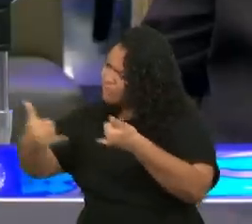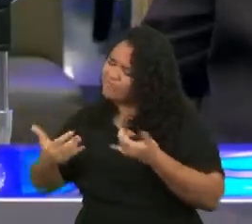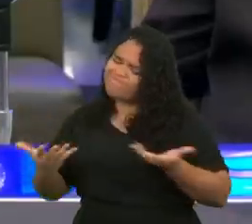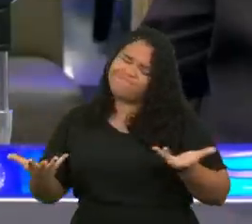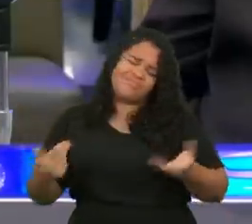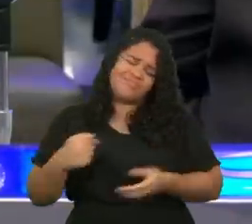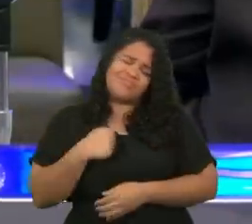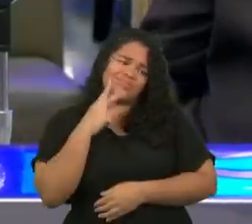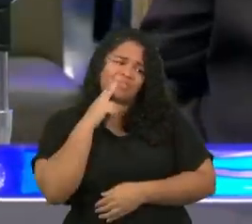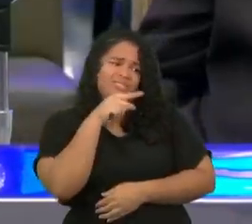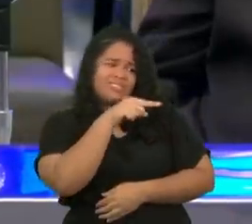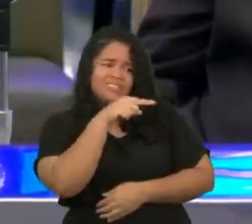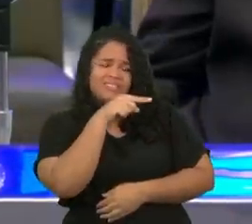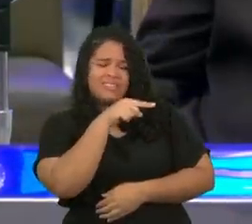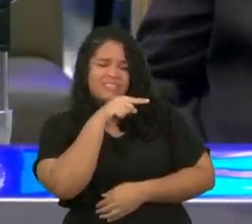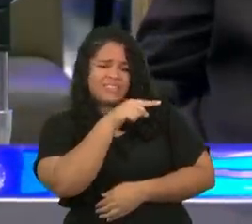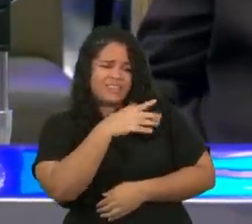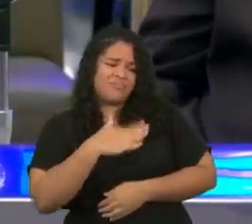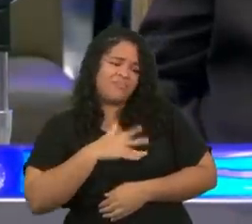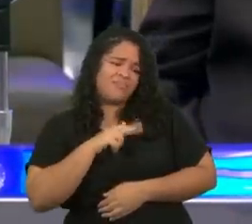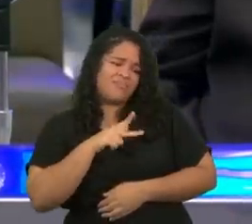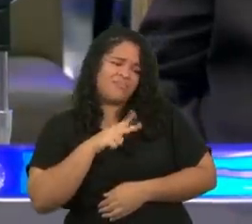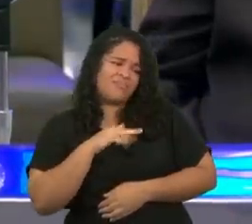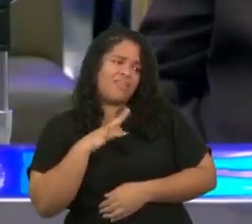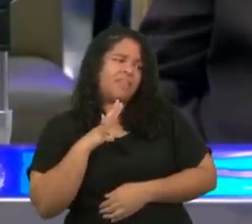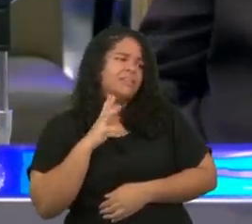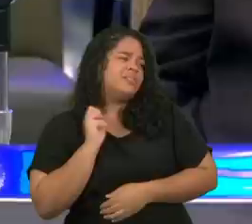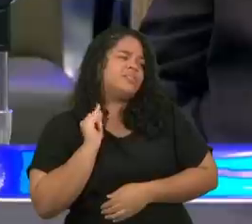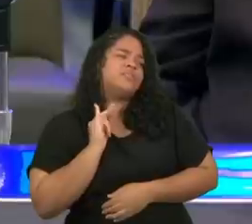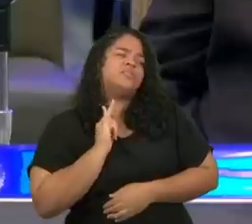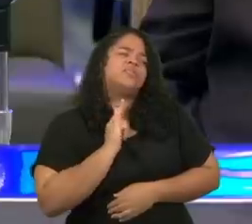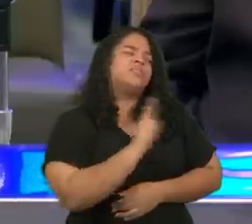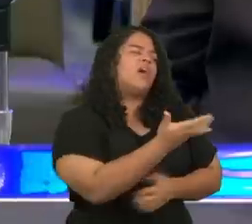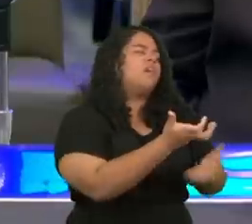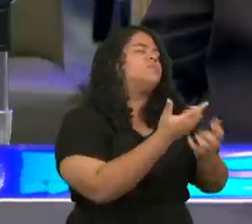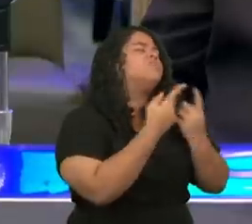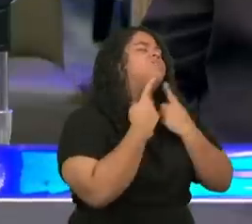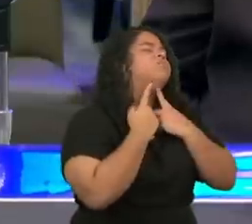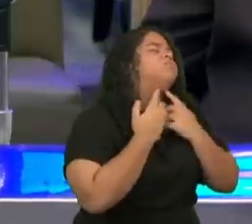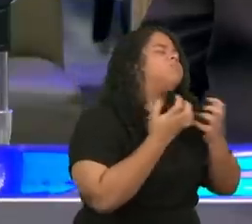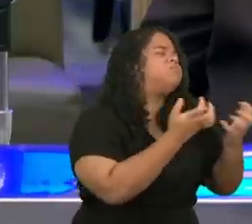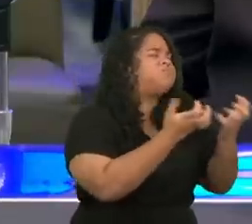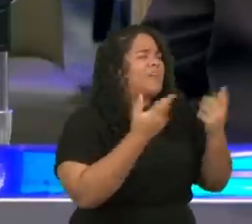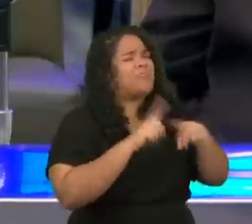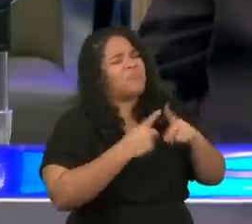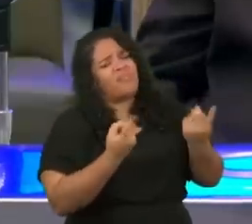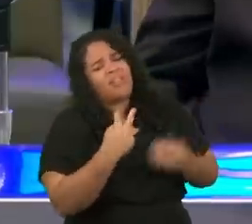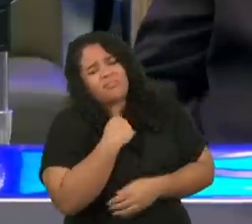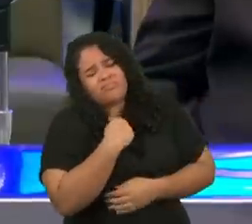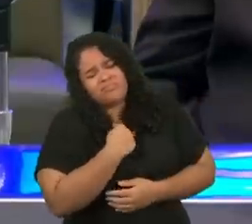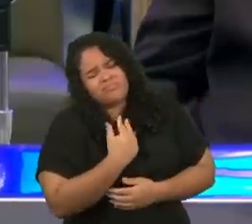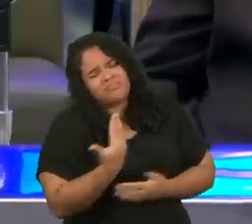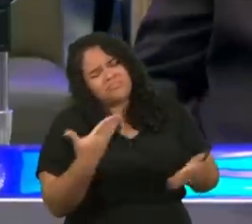até mar irmã de Absalão meu irmão ela era irmã dele também e Joana d'ávi lhe disse veja que conselho